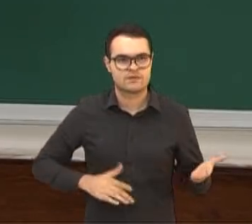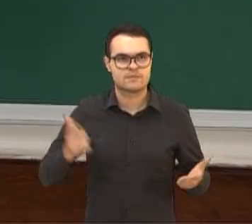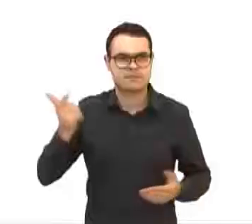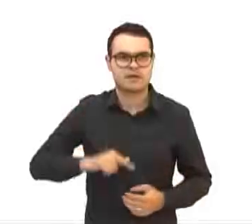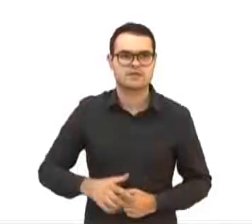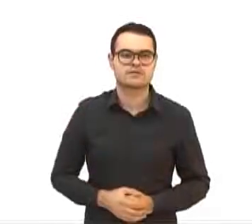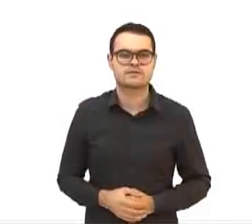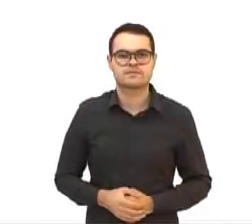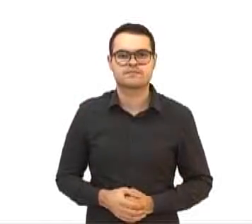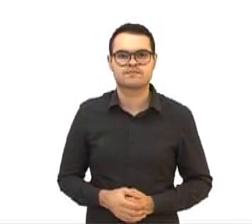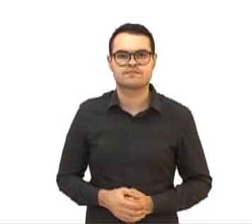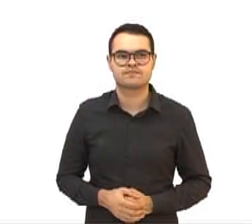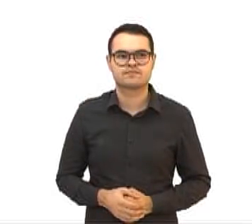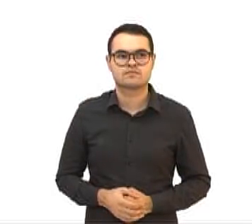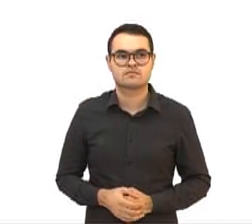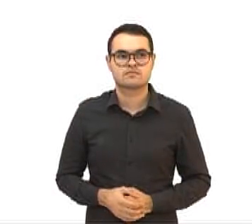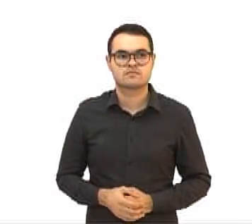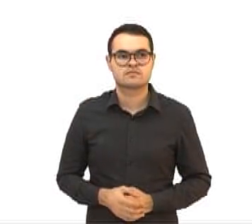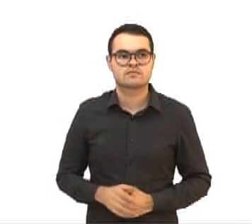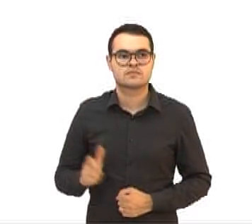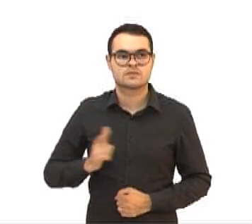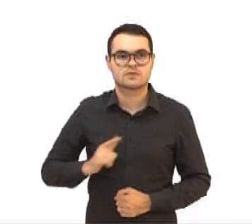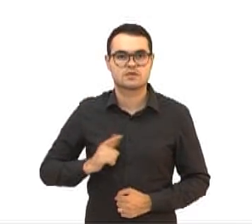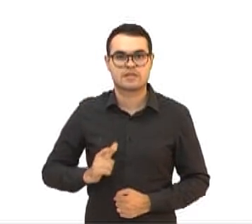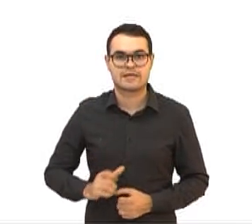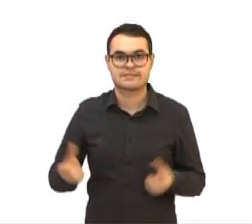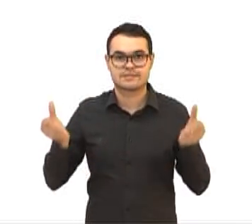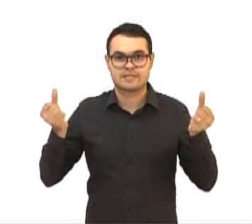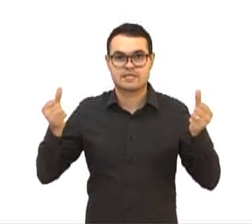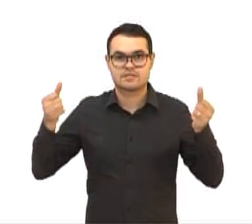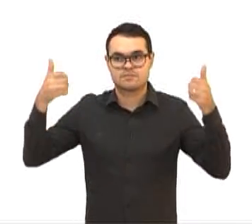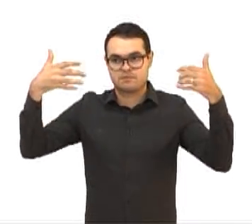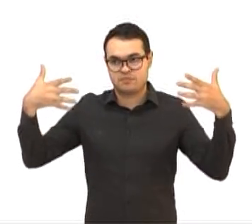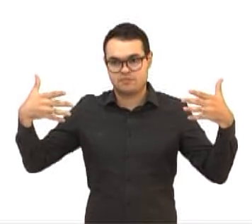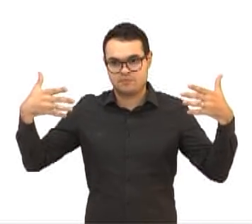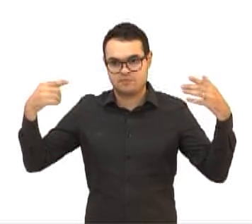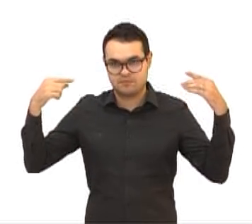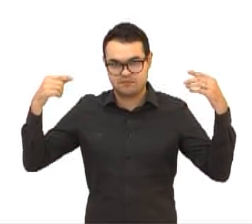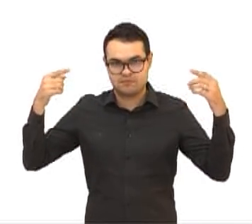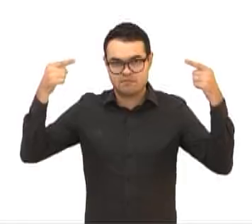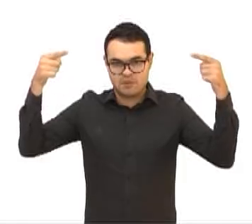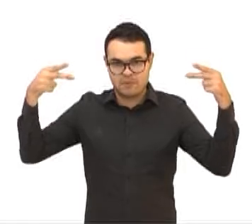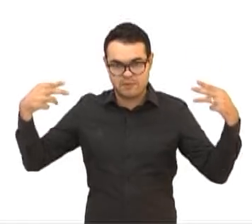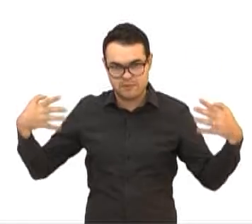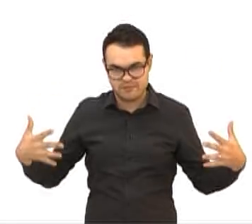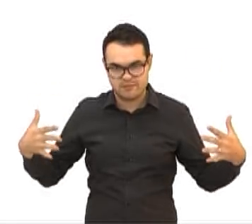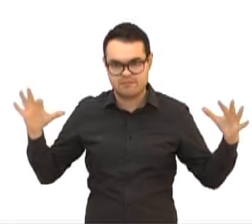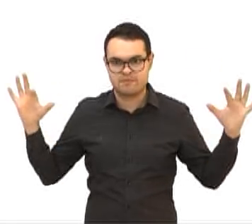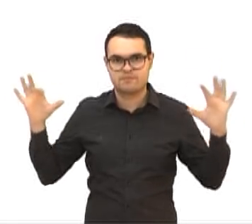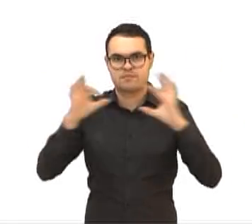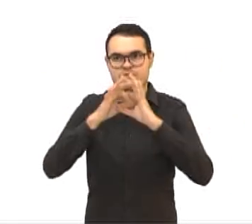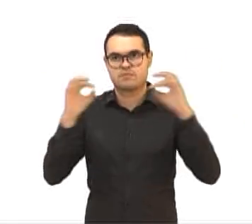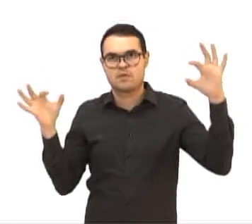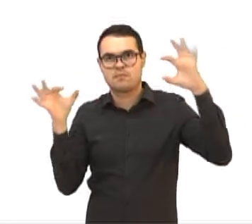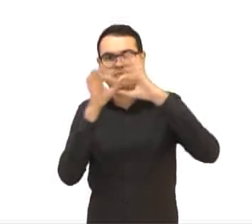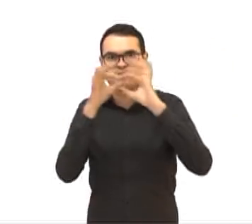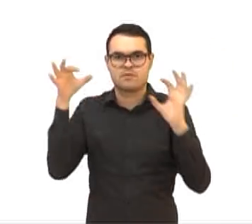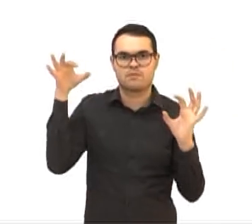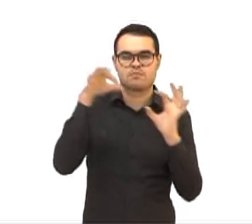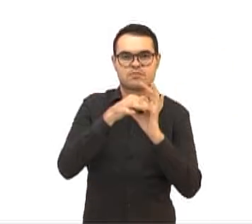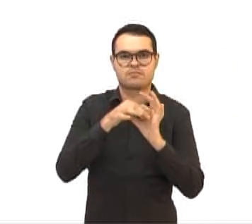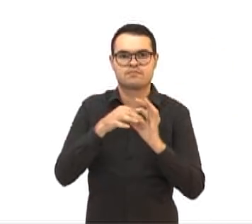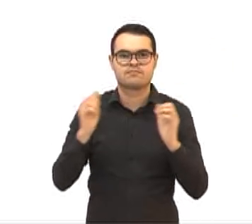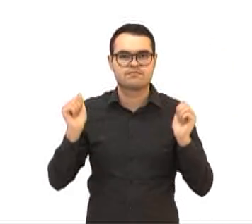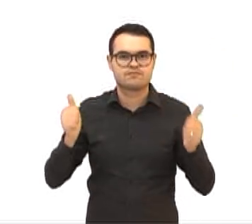agora? Associe corretamente os termos da esquerda com as frases da direita. Então, de alguma forma,